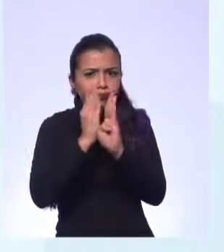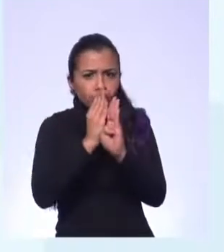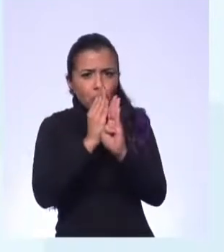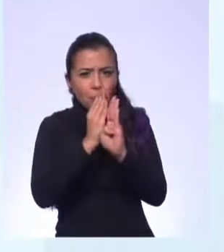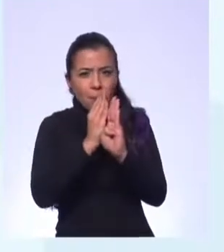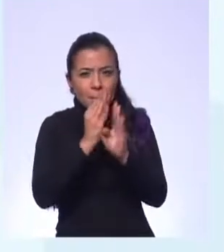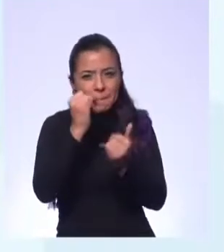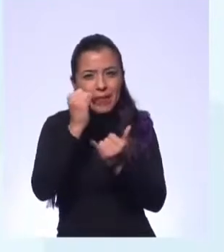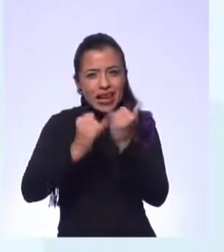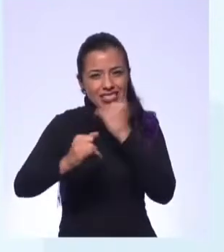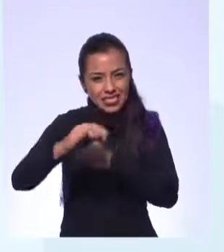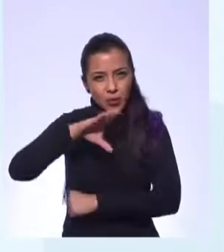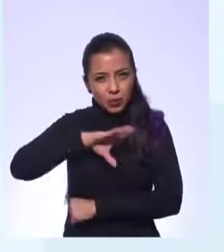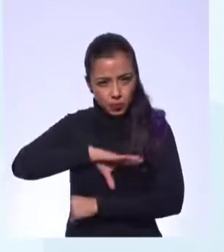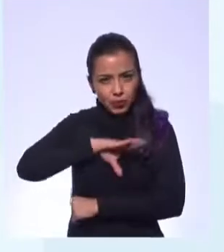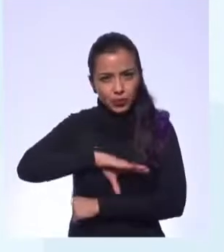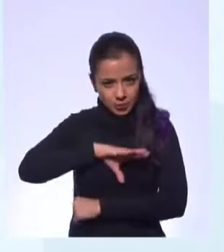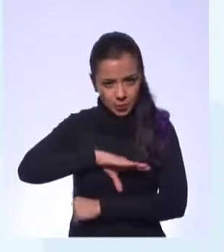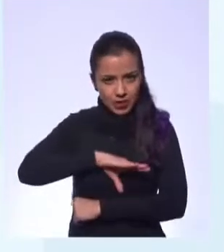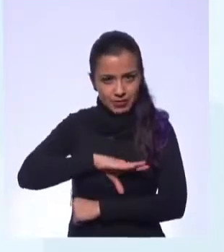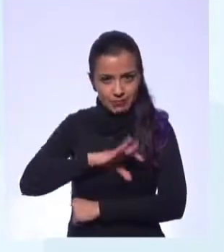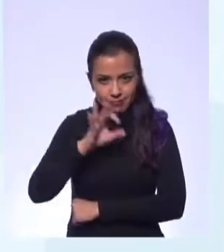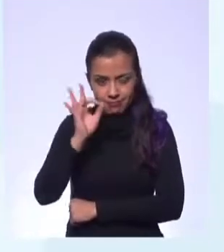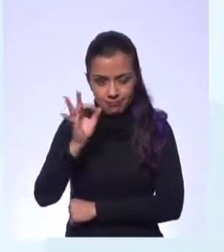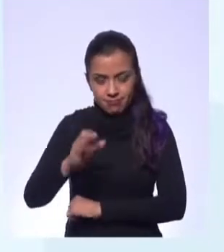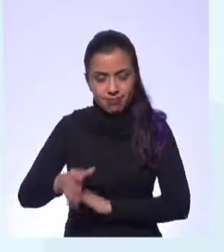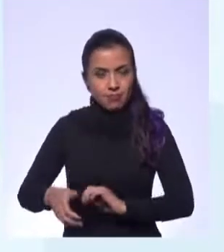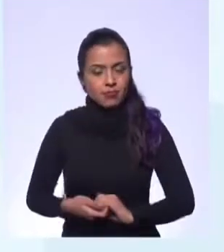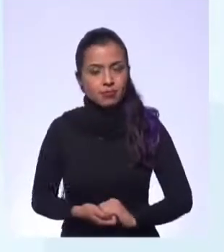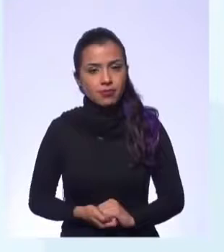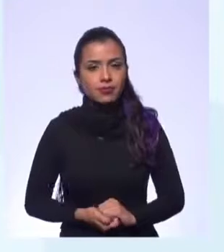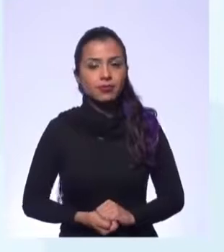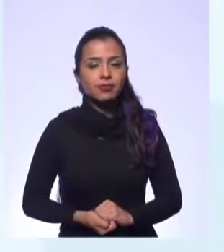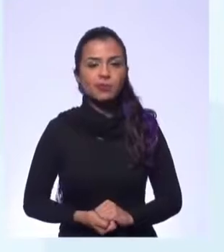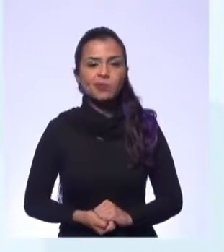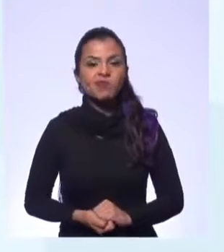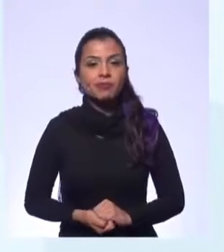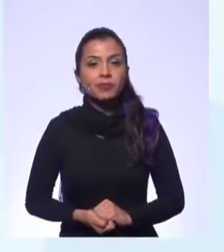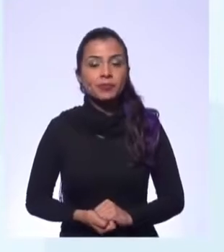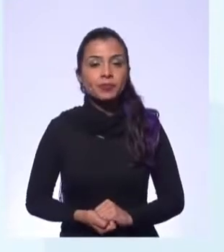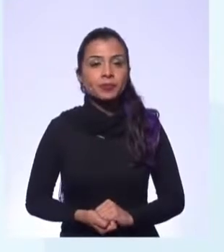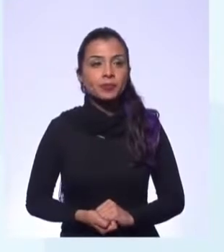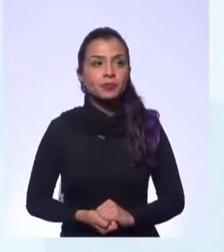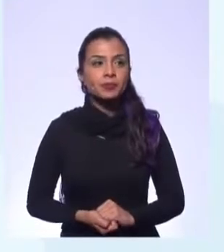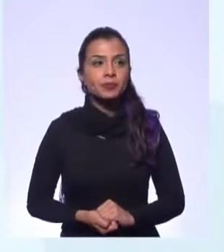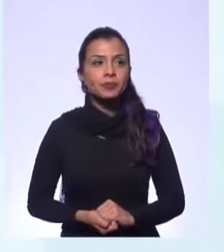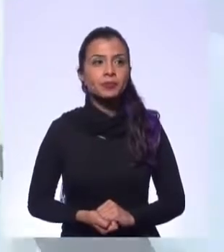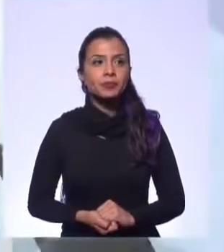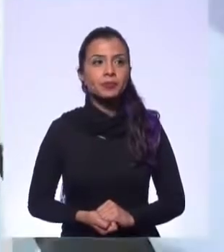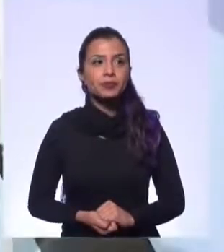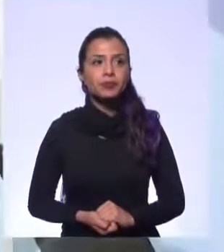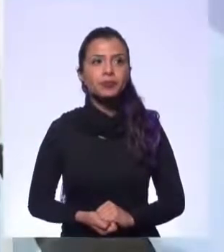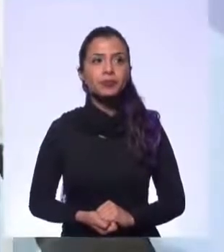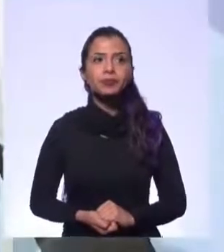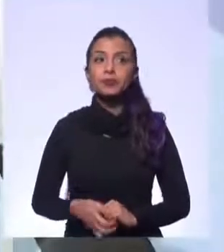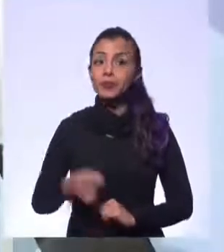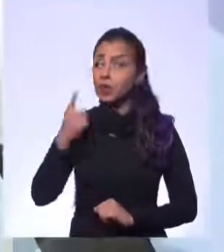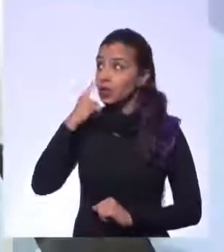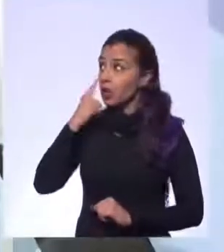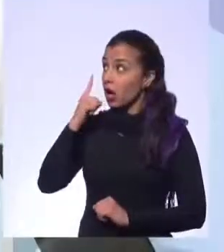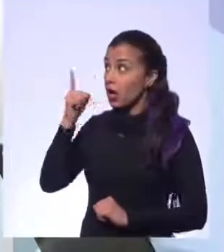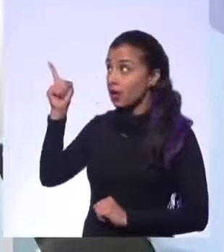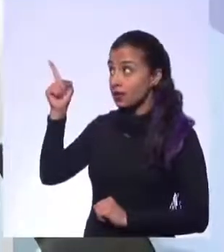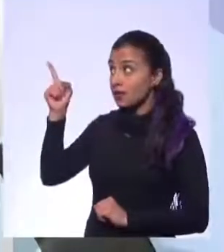cognatos, que são as palavras que são parecidas com o português. Aqui, no nossa